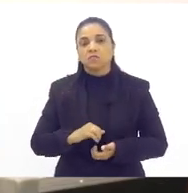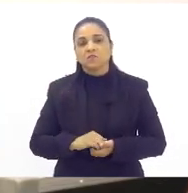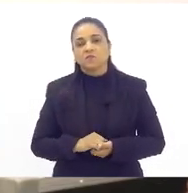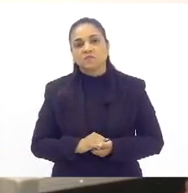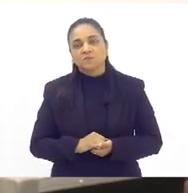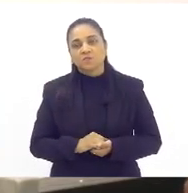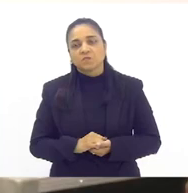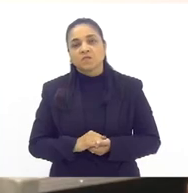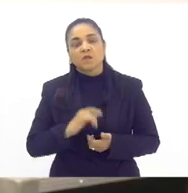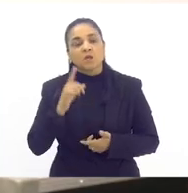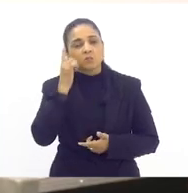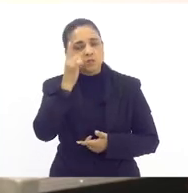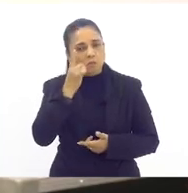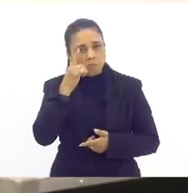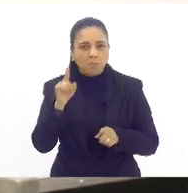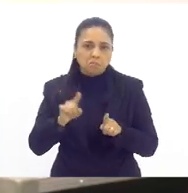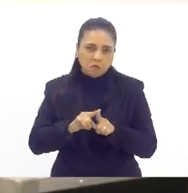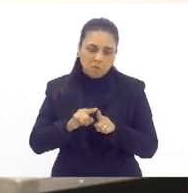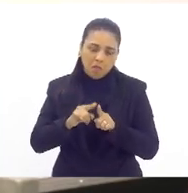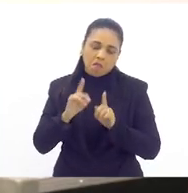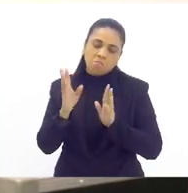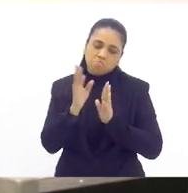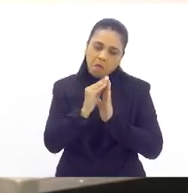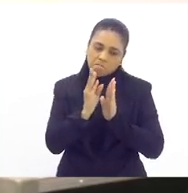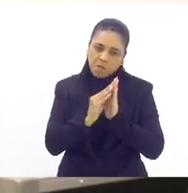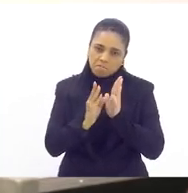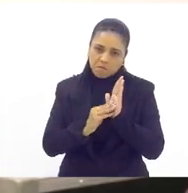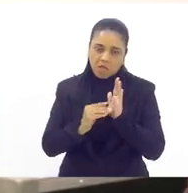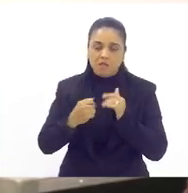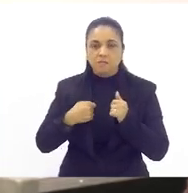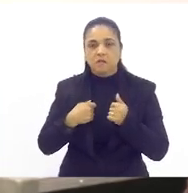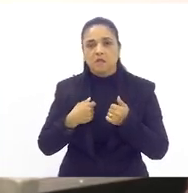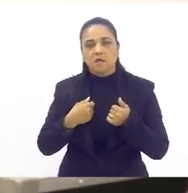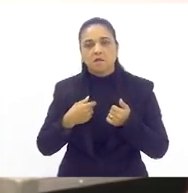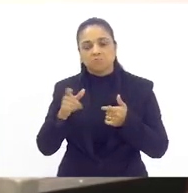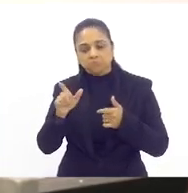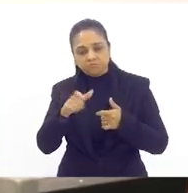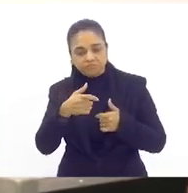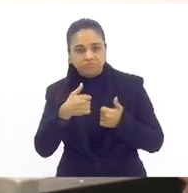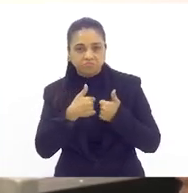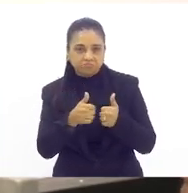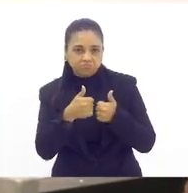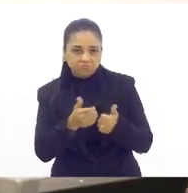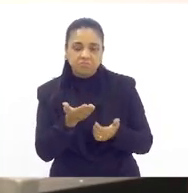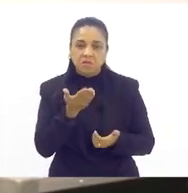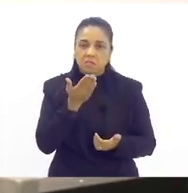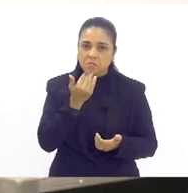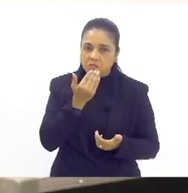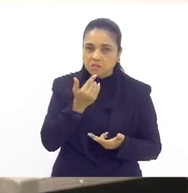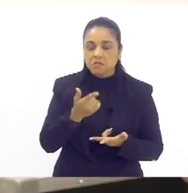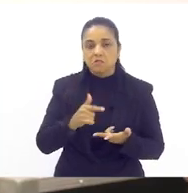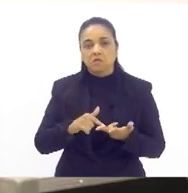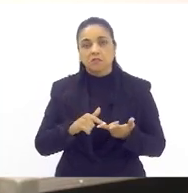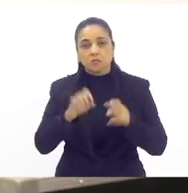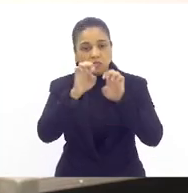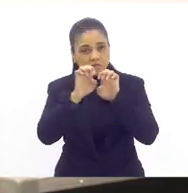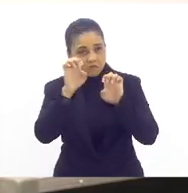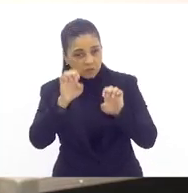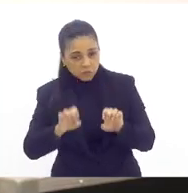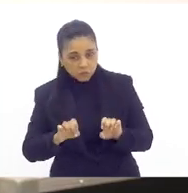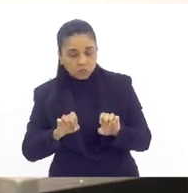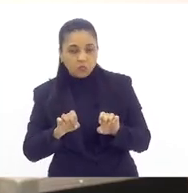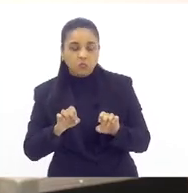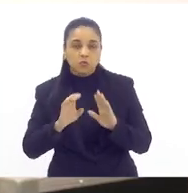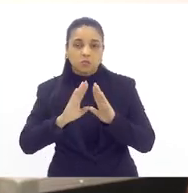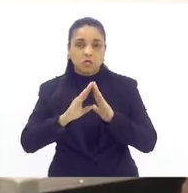o deputado também colocou a questão importante da mobilidade alimentação infraestrutura da escola